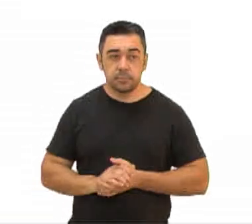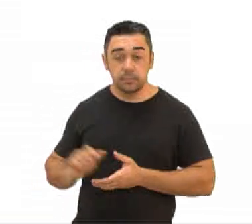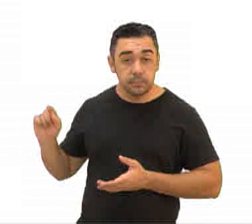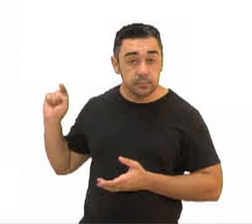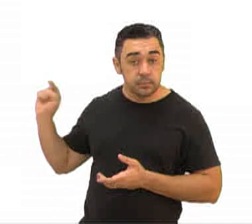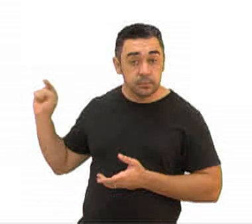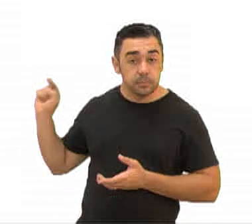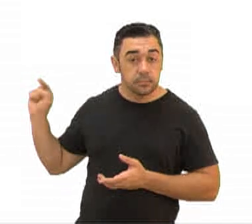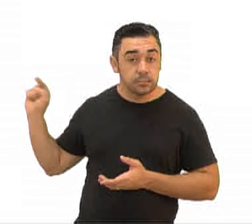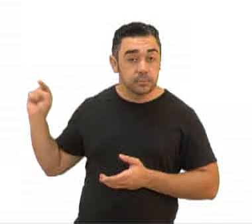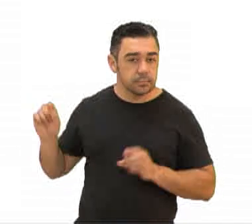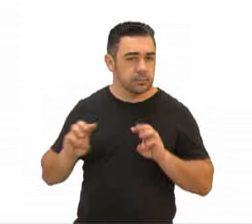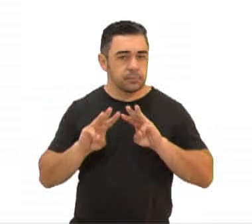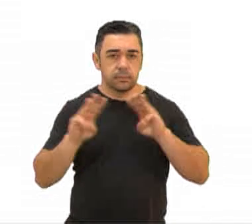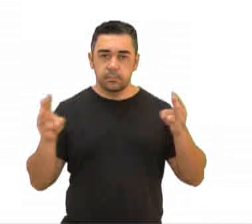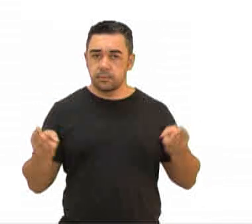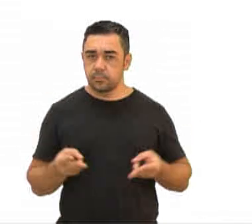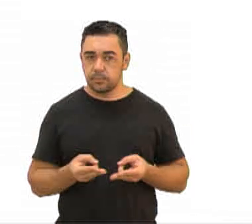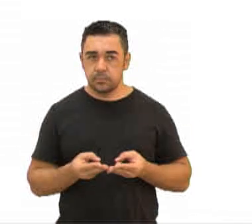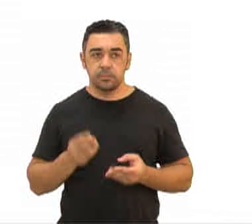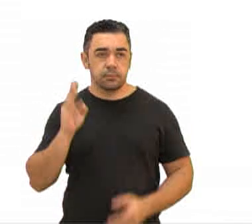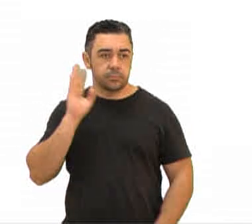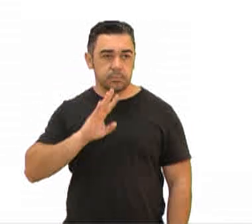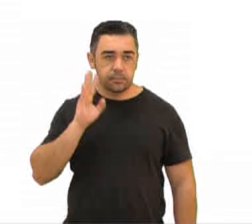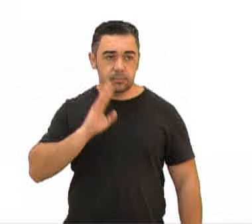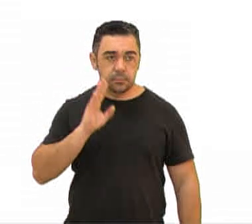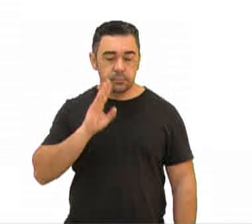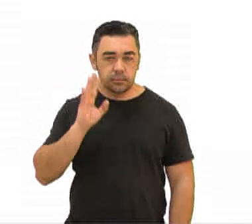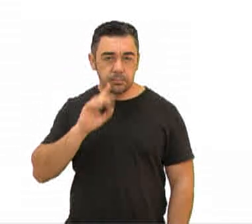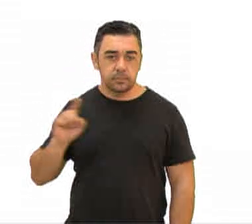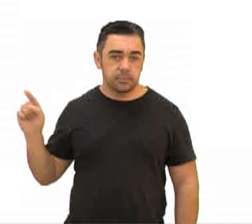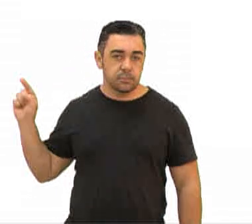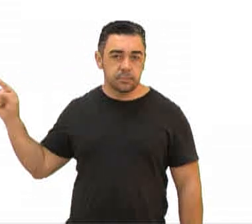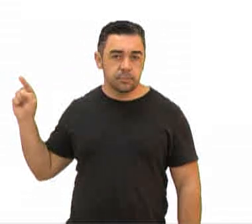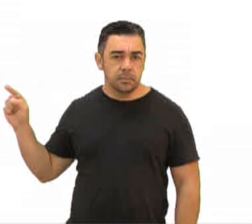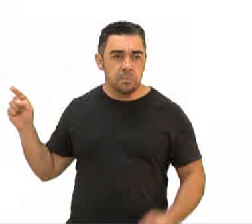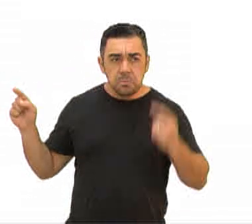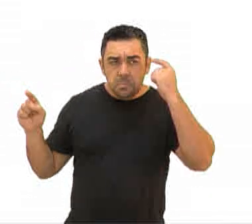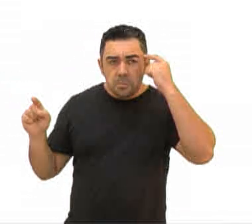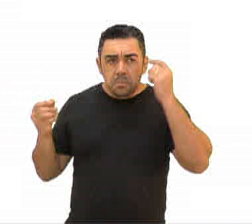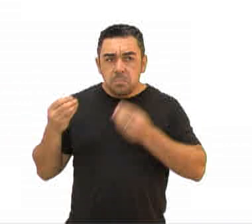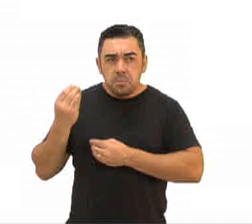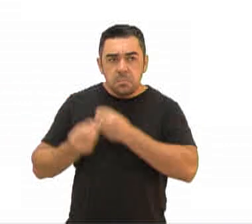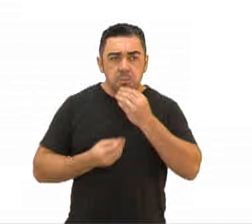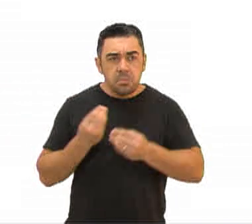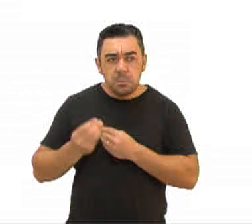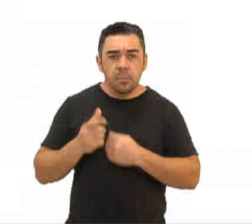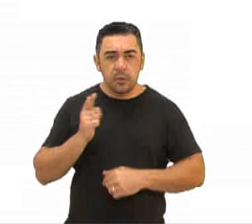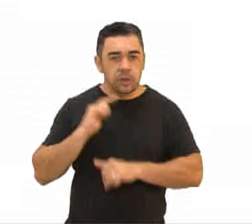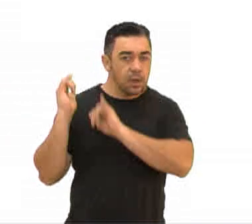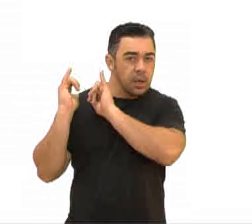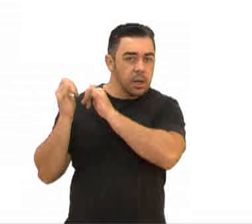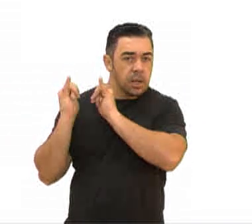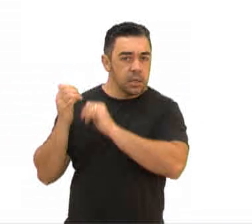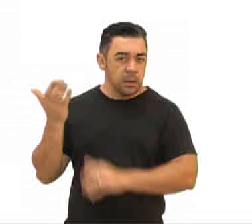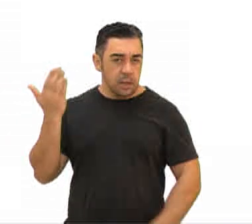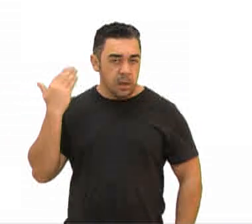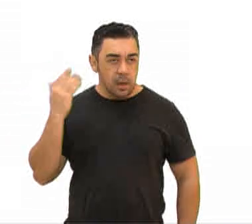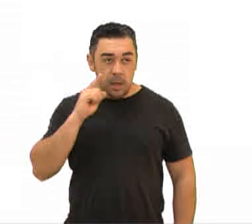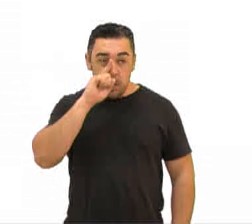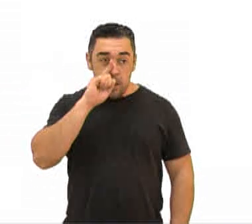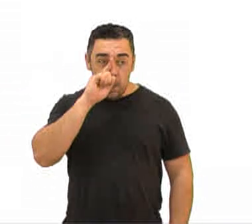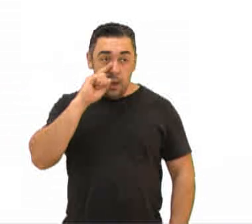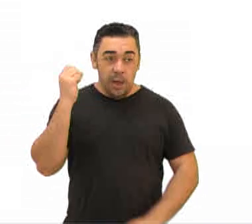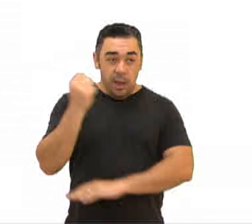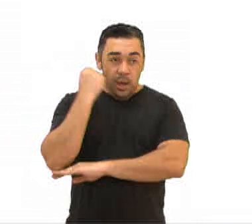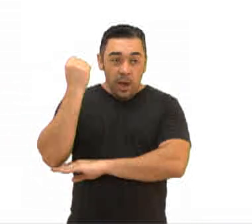Aqui, um mapa muito legal para vocês pensarem como era representada essas superstições, esses perigos